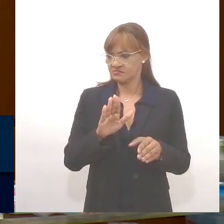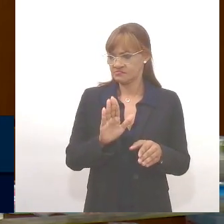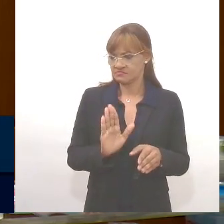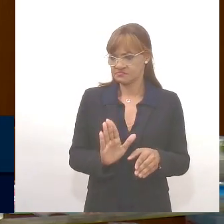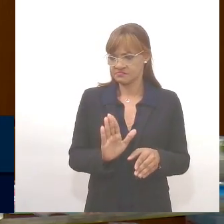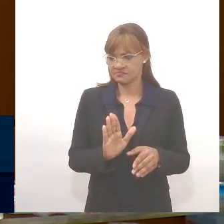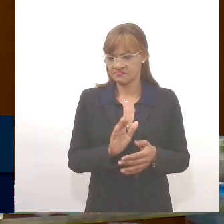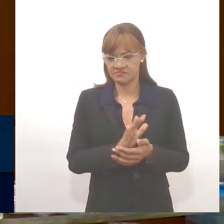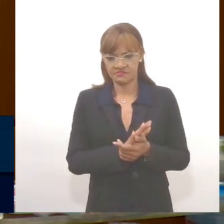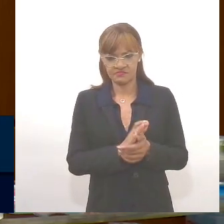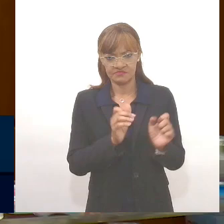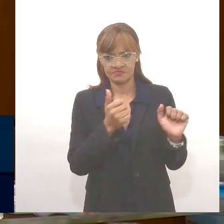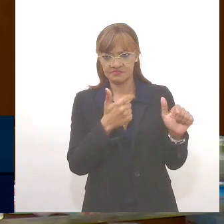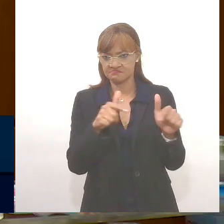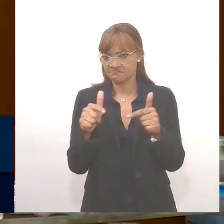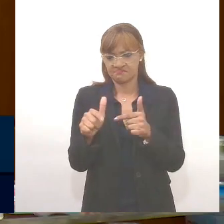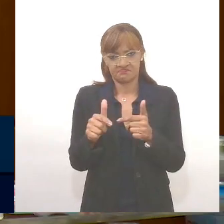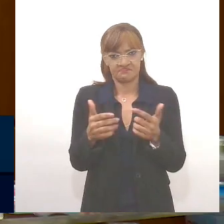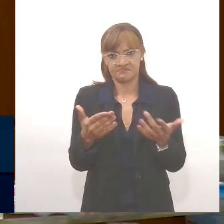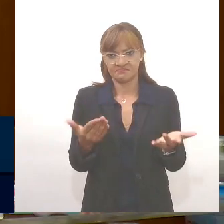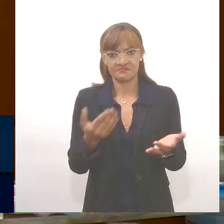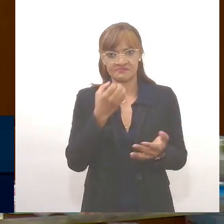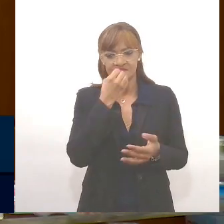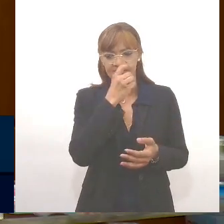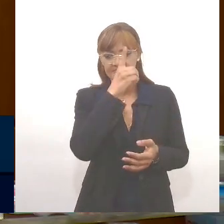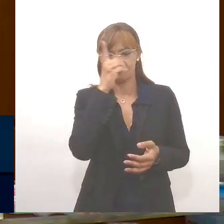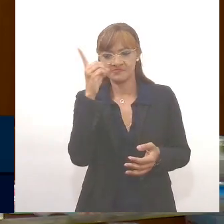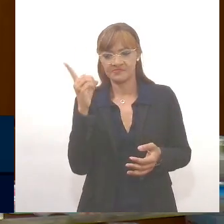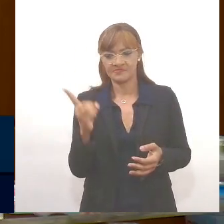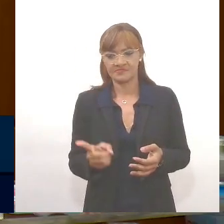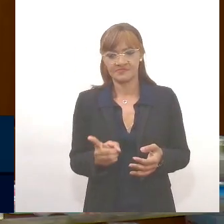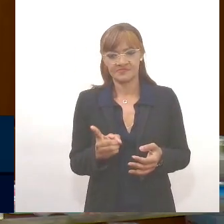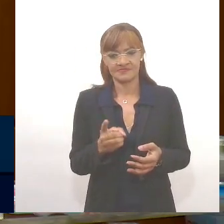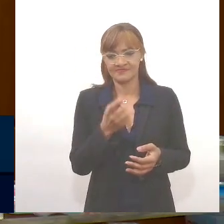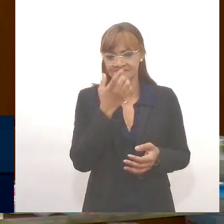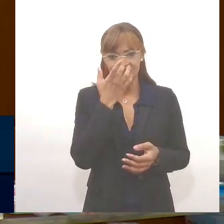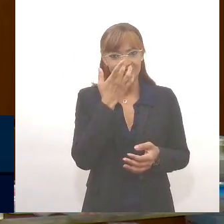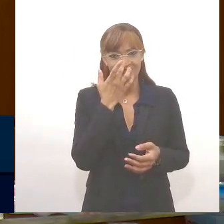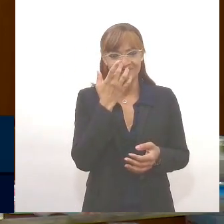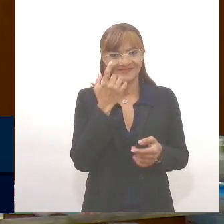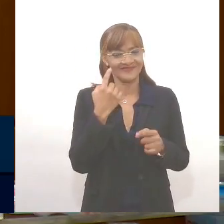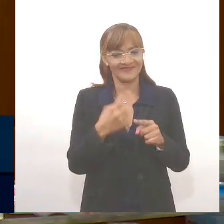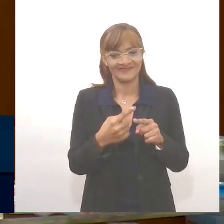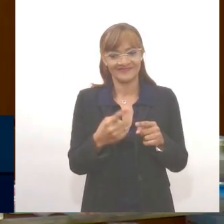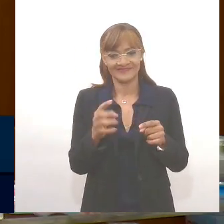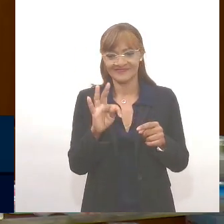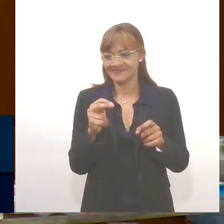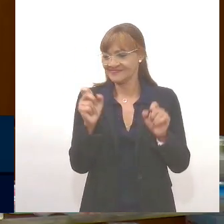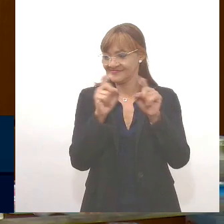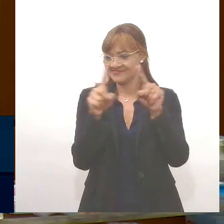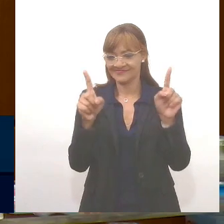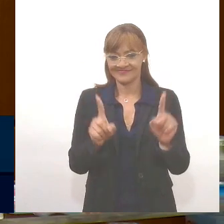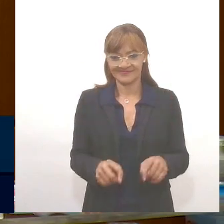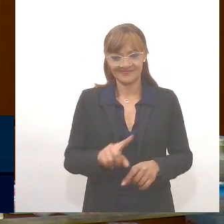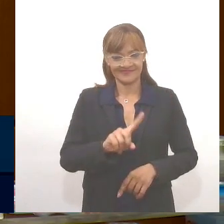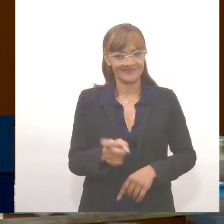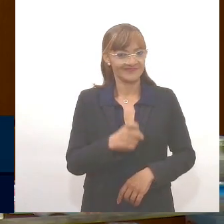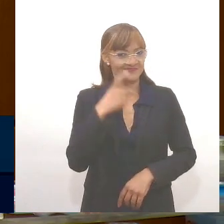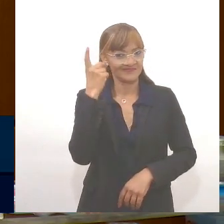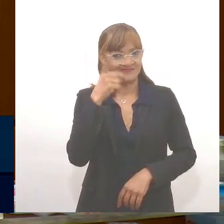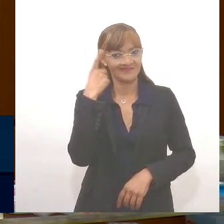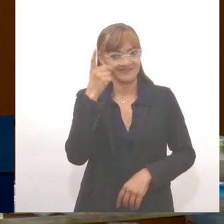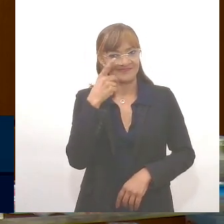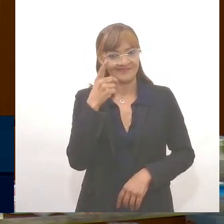desejar um bom dia a funcionárias funcionários eh a ex-deputada Gorete Reis que está aqui